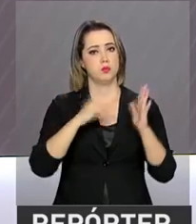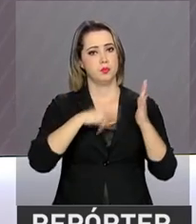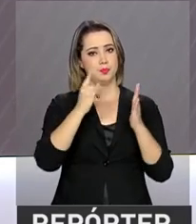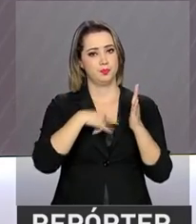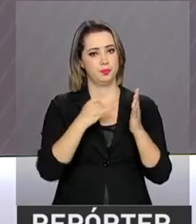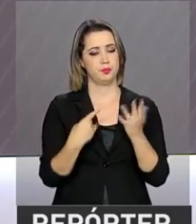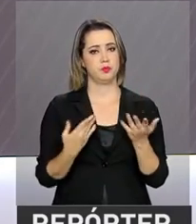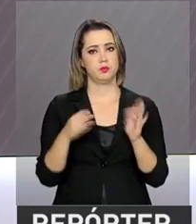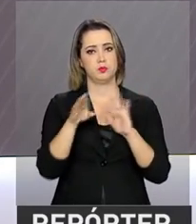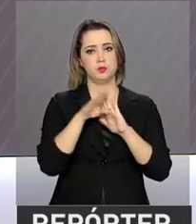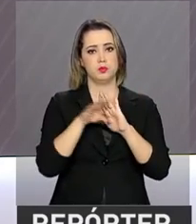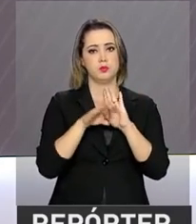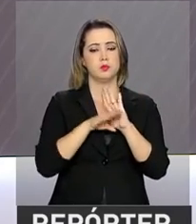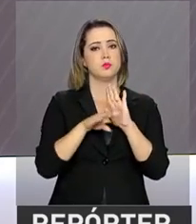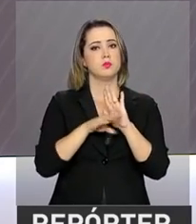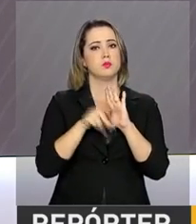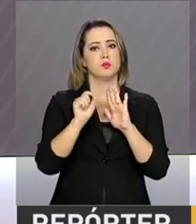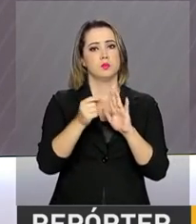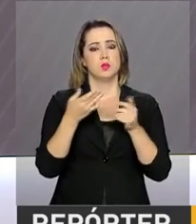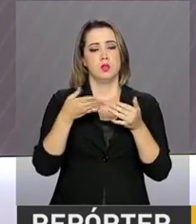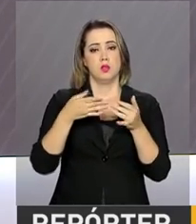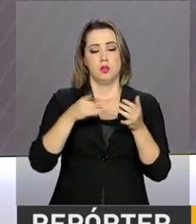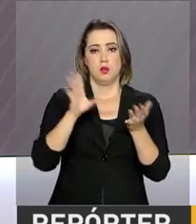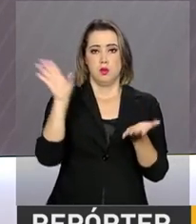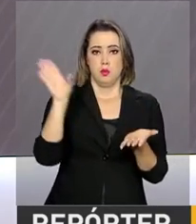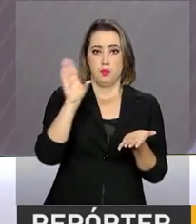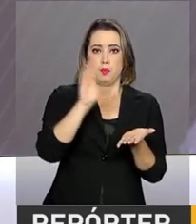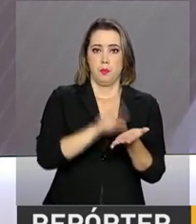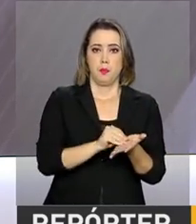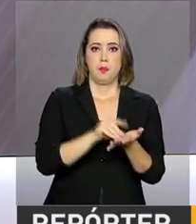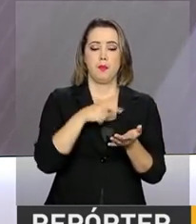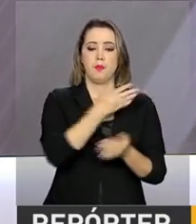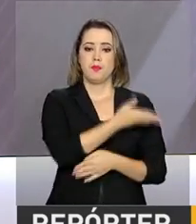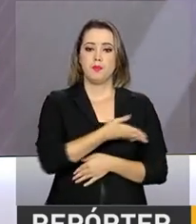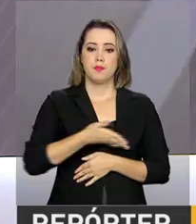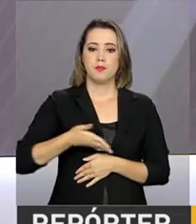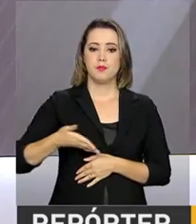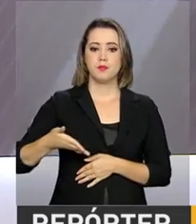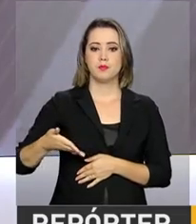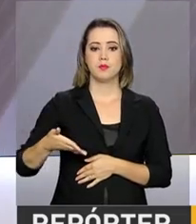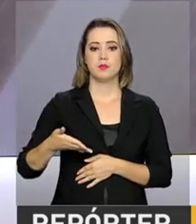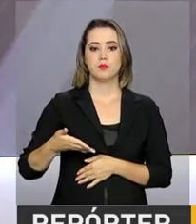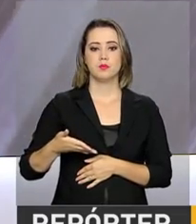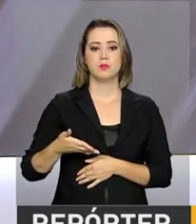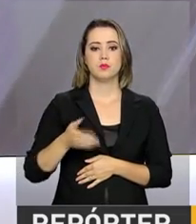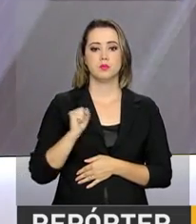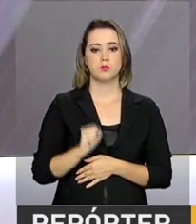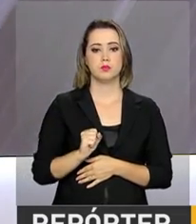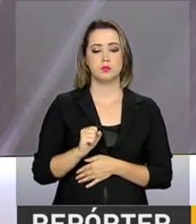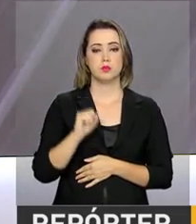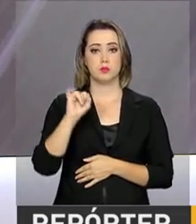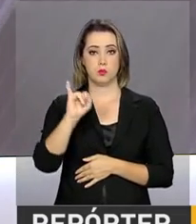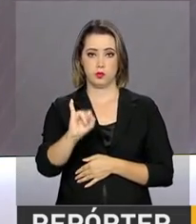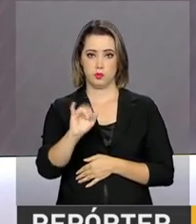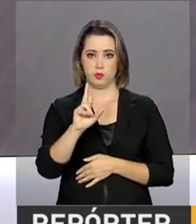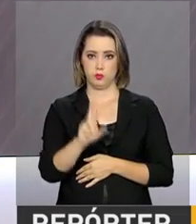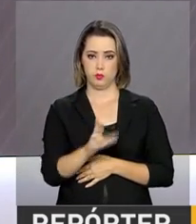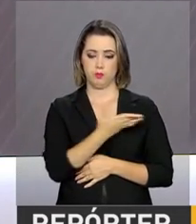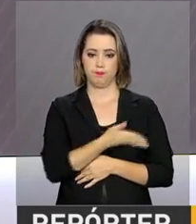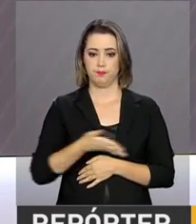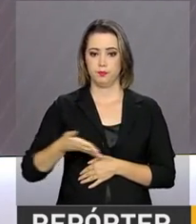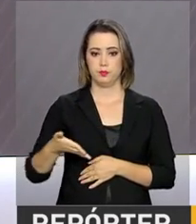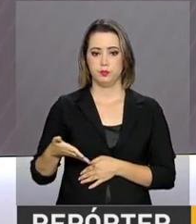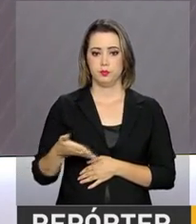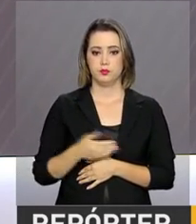documentos o programa gerador da declaração pode ser baixado no endereço www pontos e seis pontos fazendo